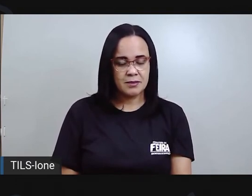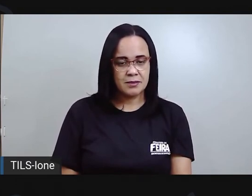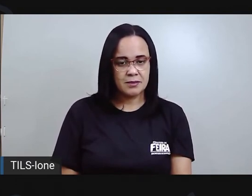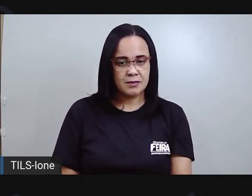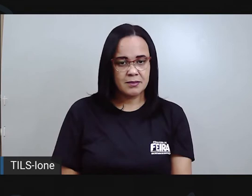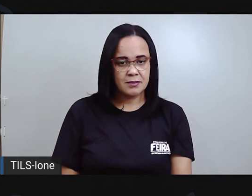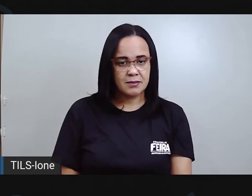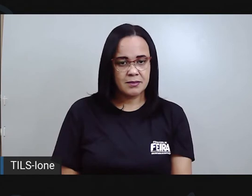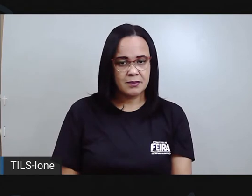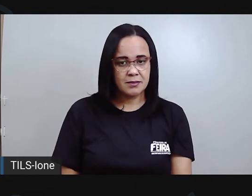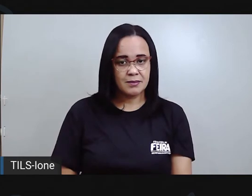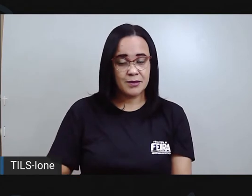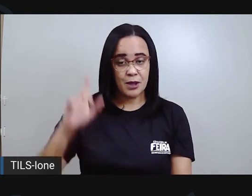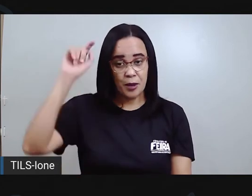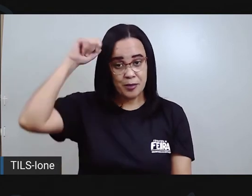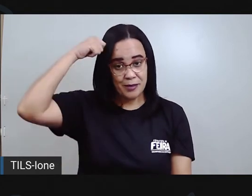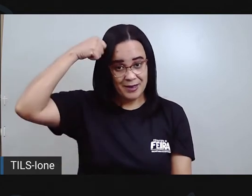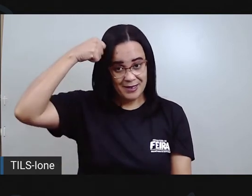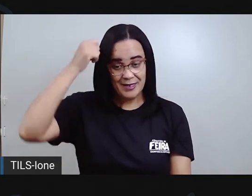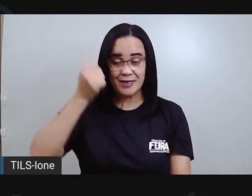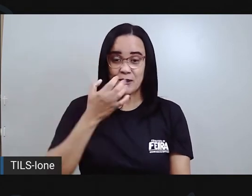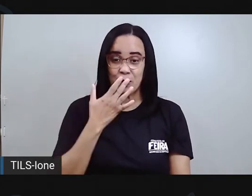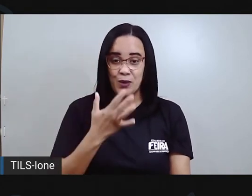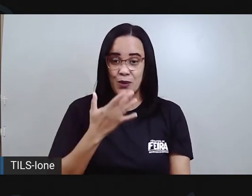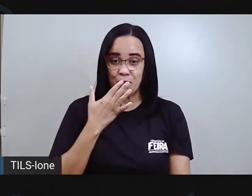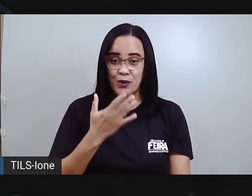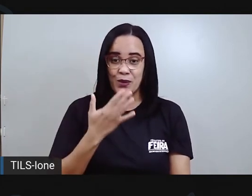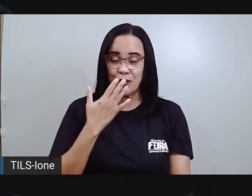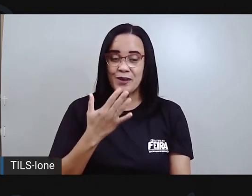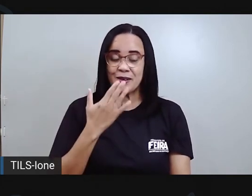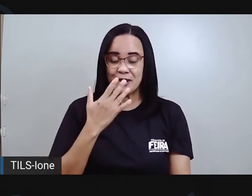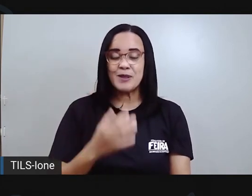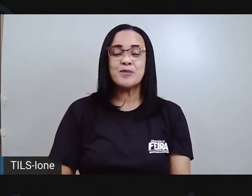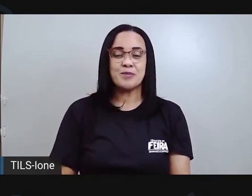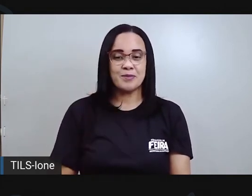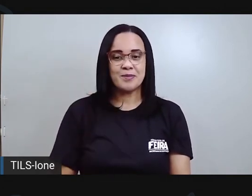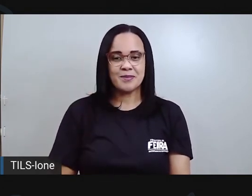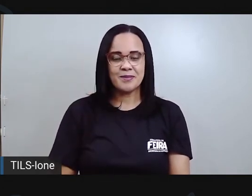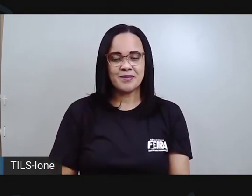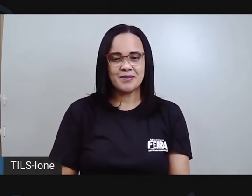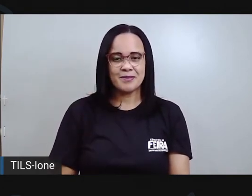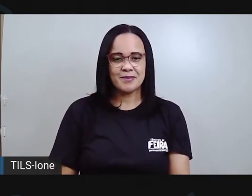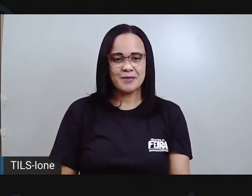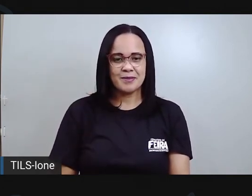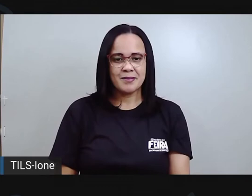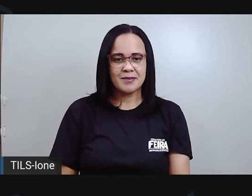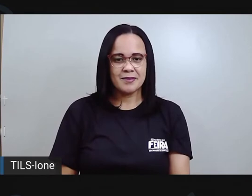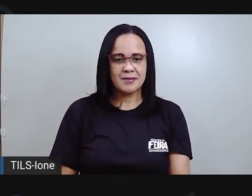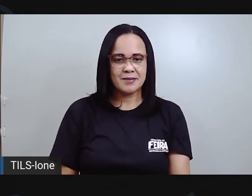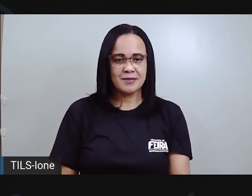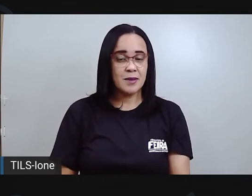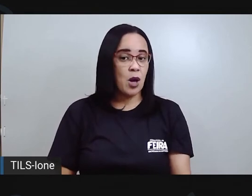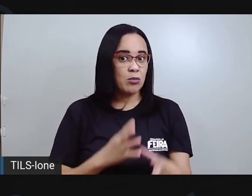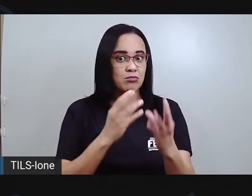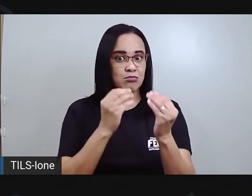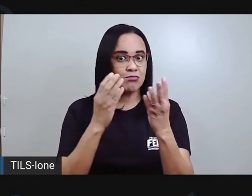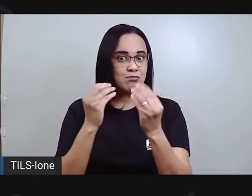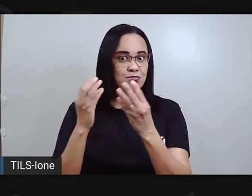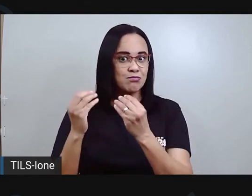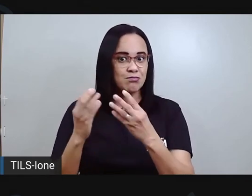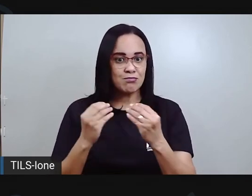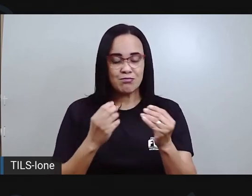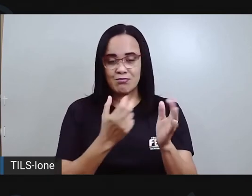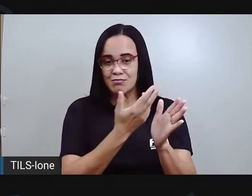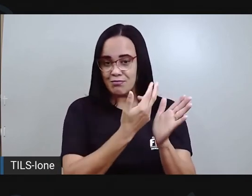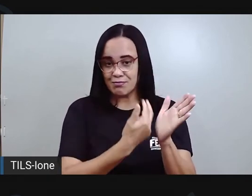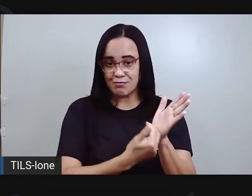Vou usar o preto. Vou fazer mais bolinhas. Muitas bolinhas.